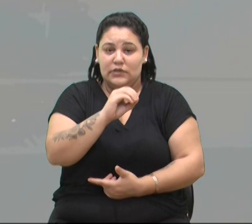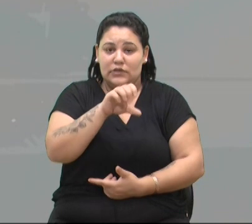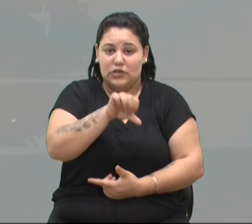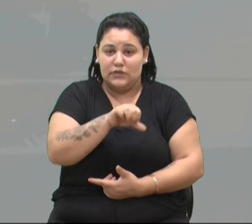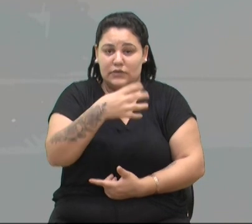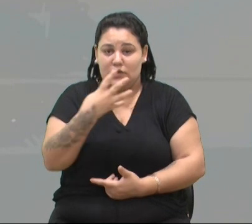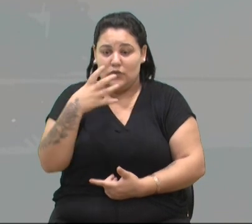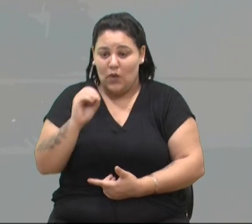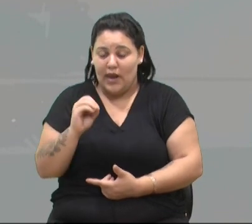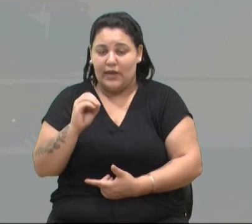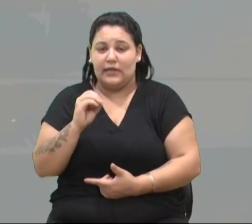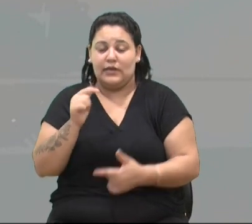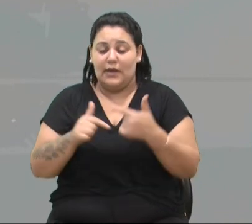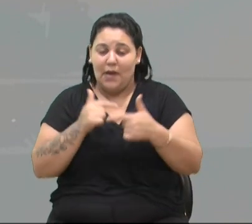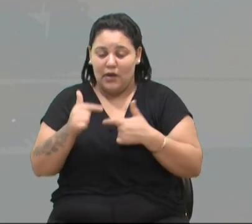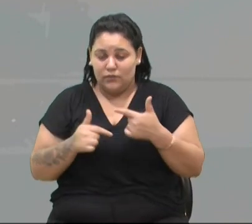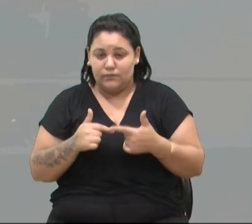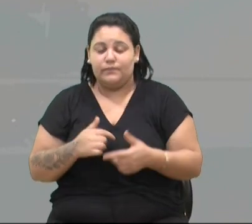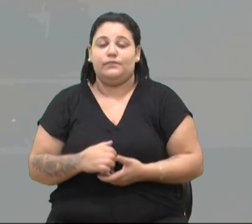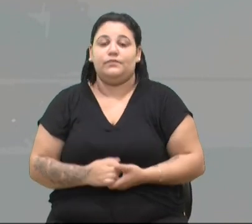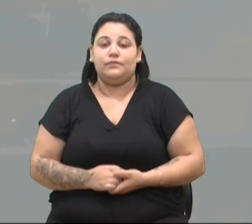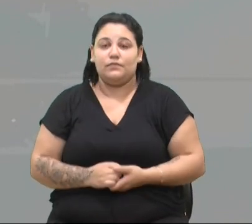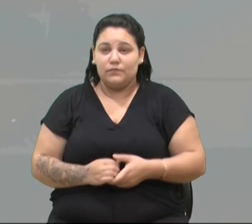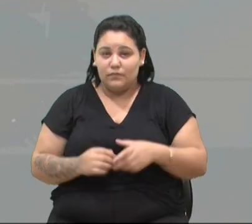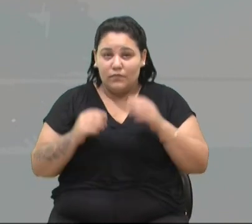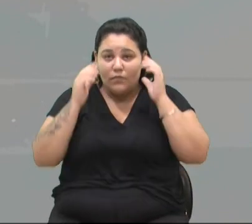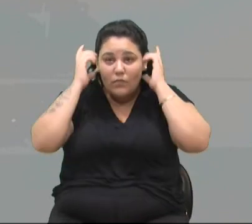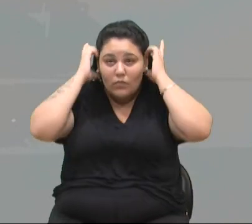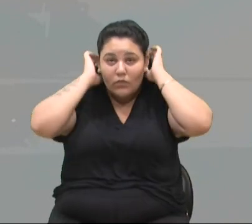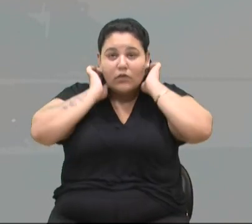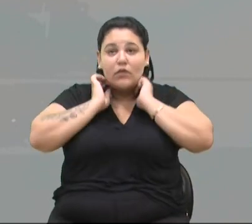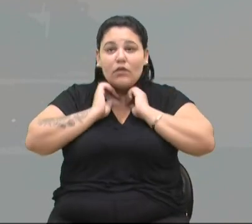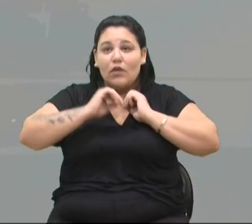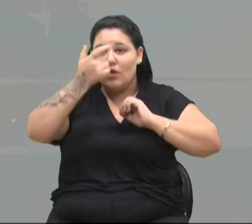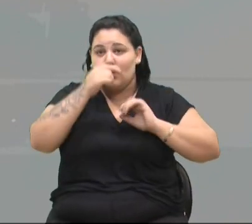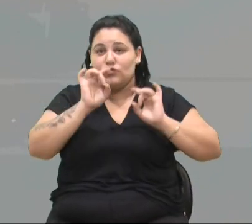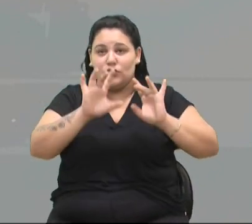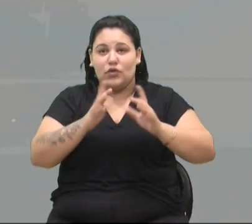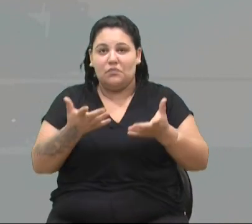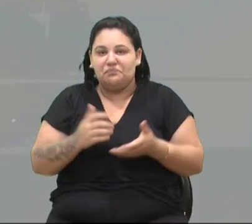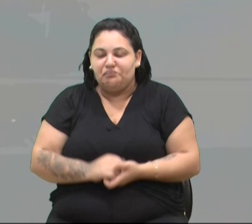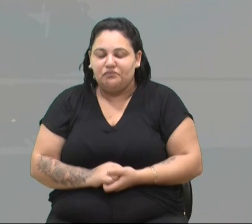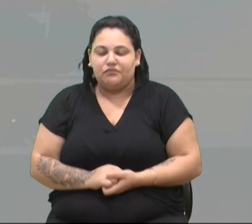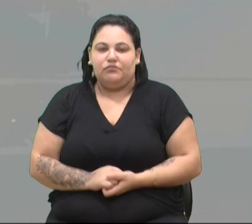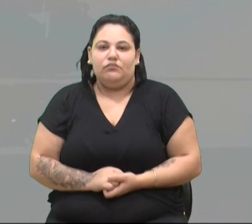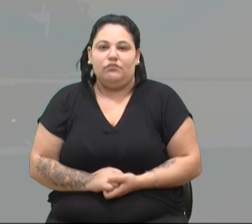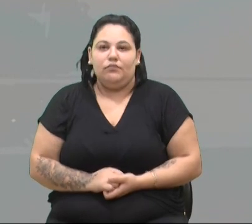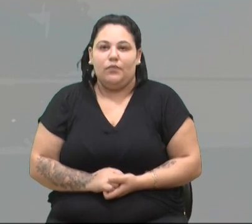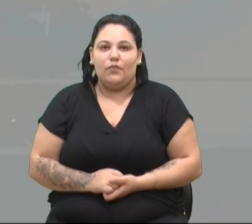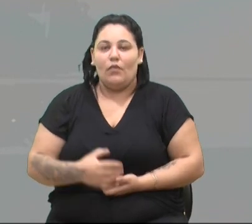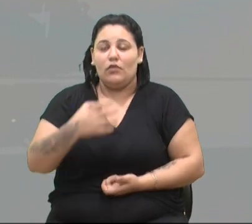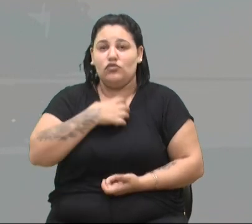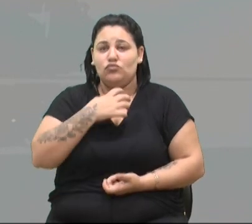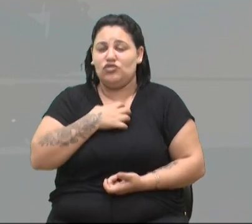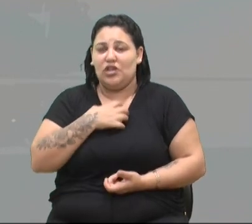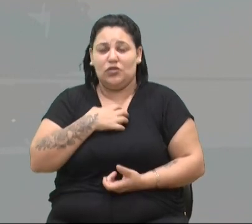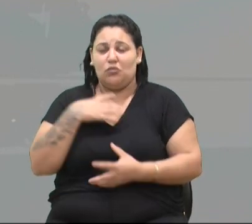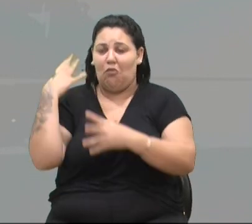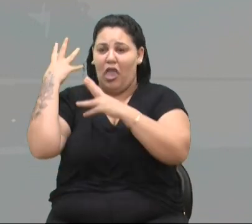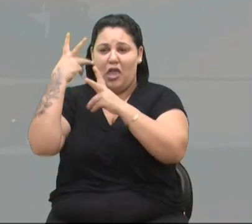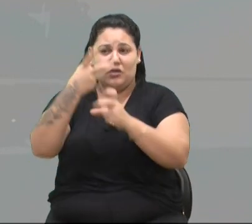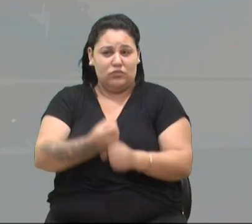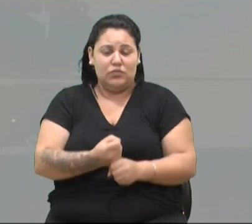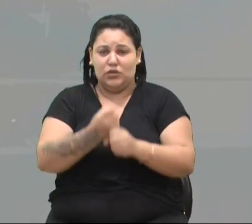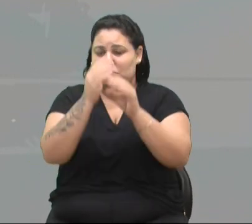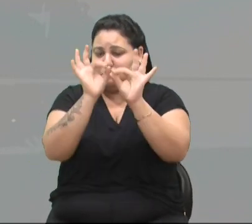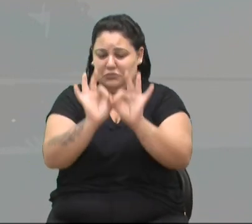941 ações. Acho que é isso, né? De uma forma aqui bastante sucinta, né? Obviamente que